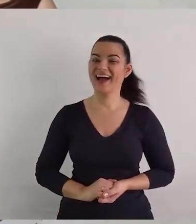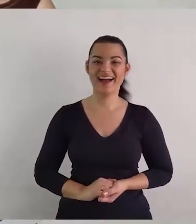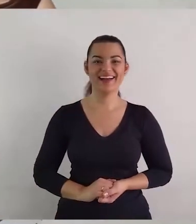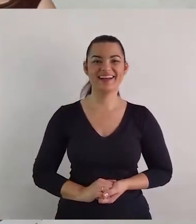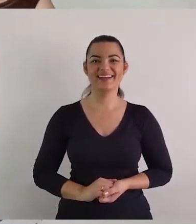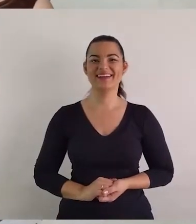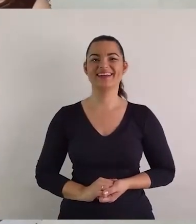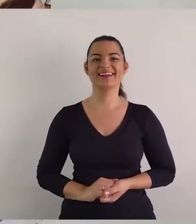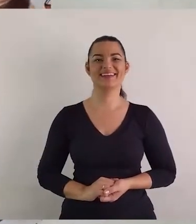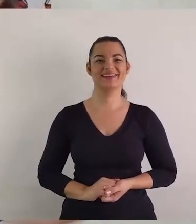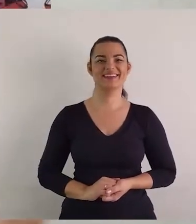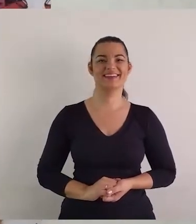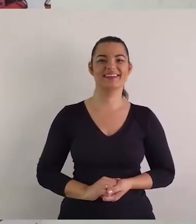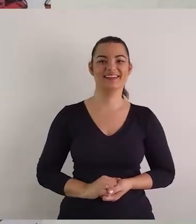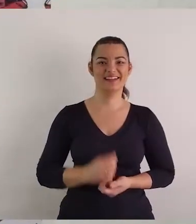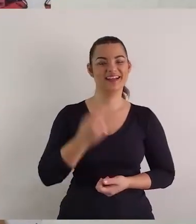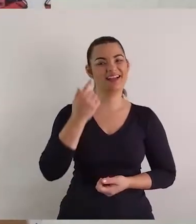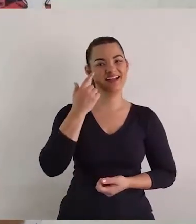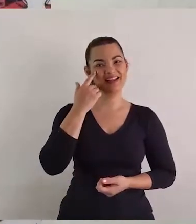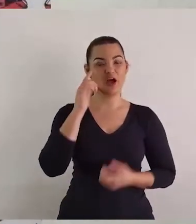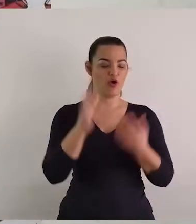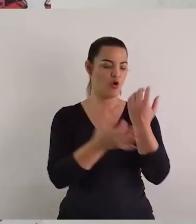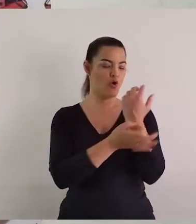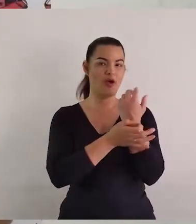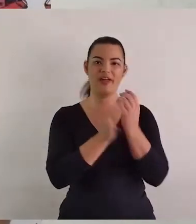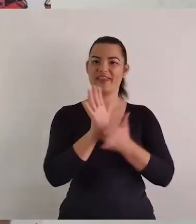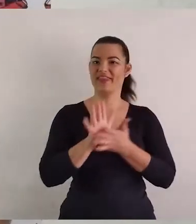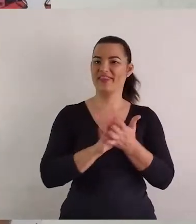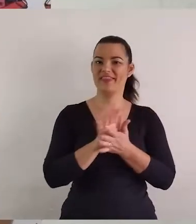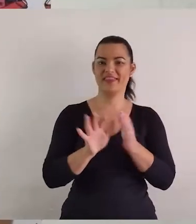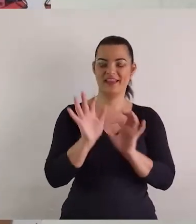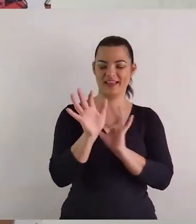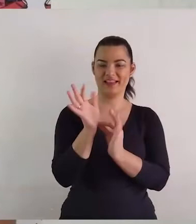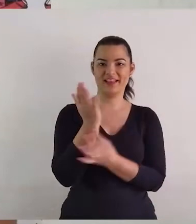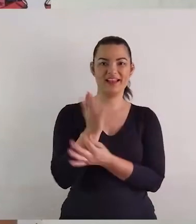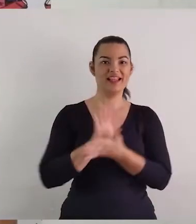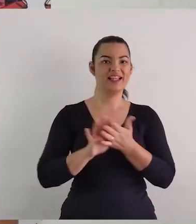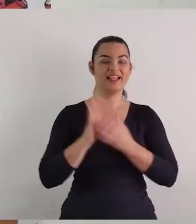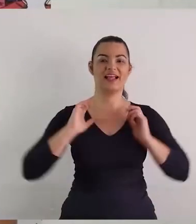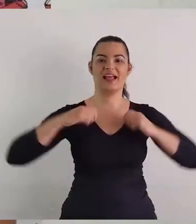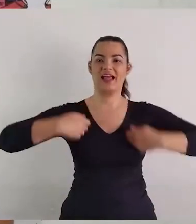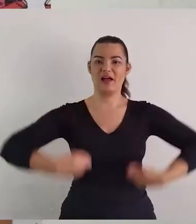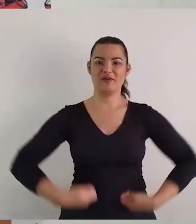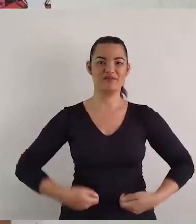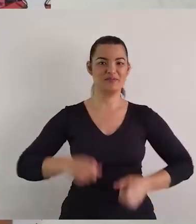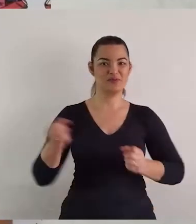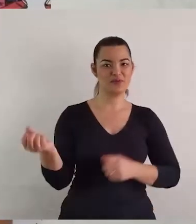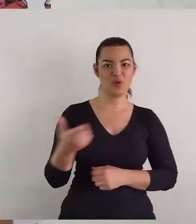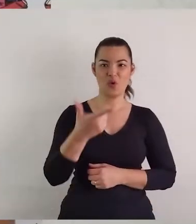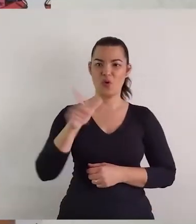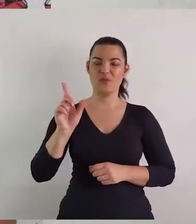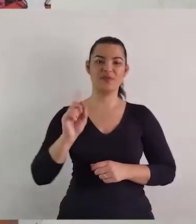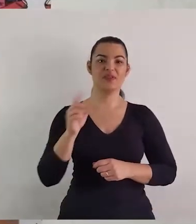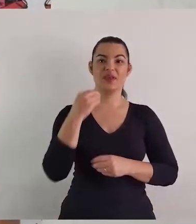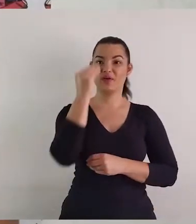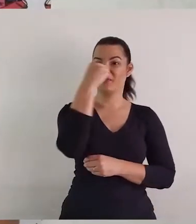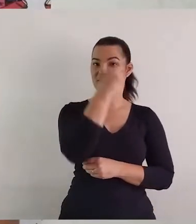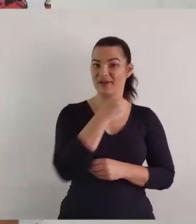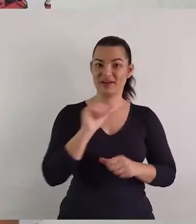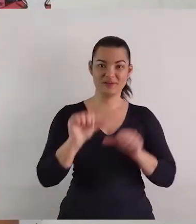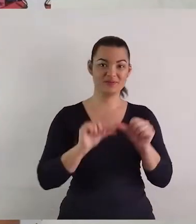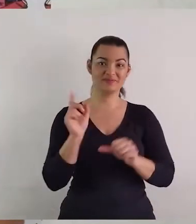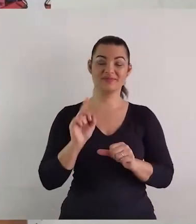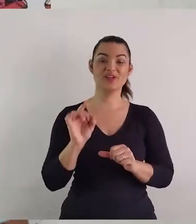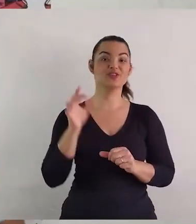ó. O outro tá aqui. Não foi relógio, não foi pulseira, não troquei de camiseta, não mudei maquiagem, não fiz nada. Eu tirei um